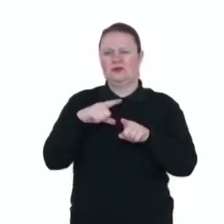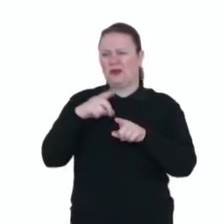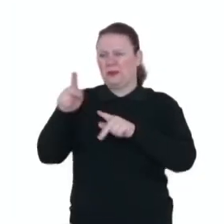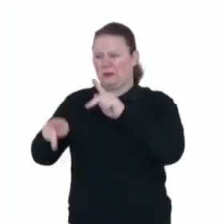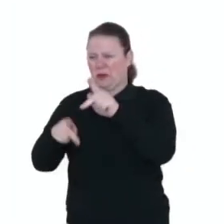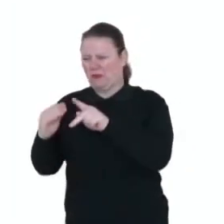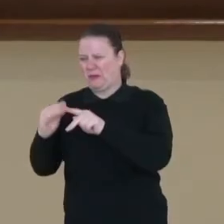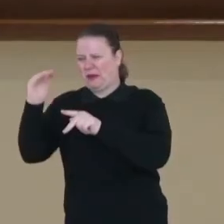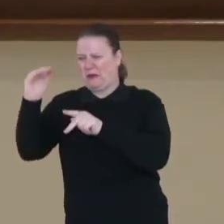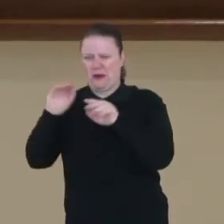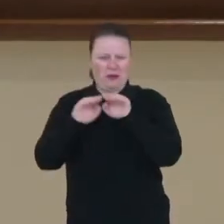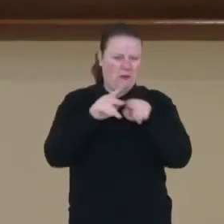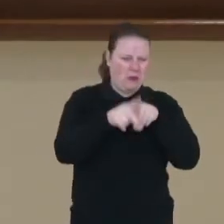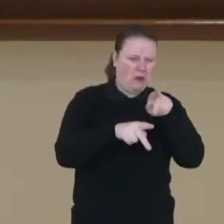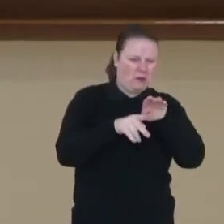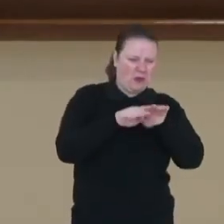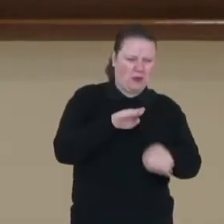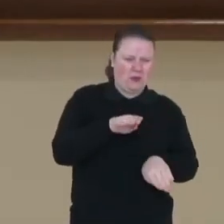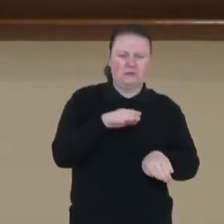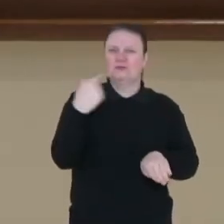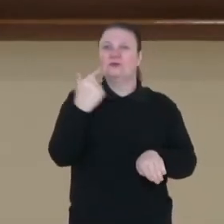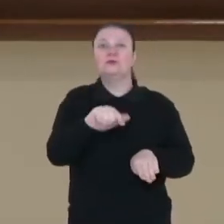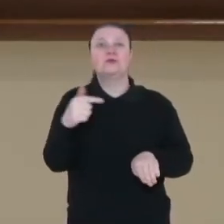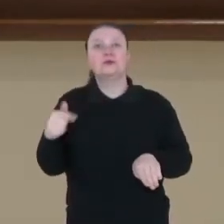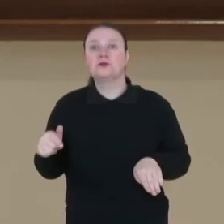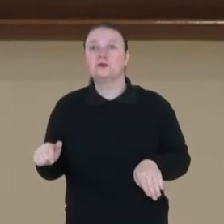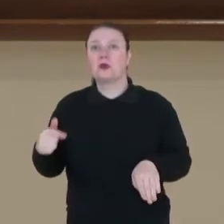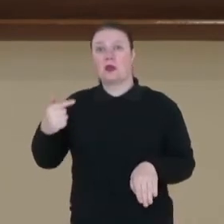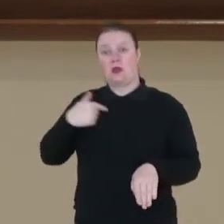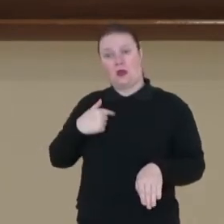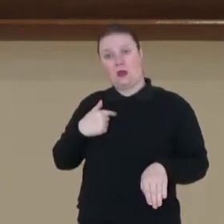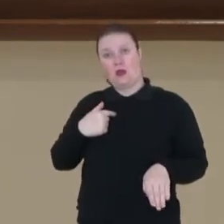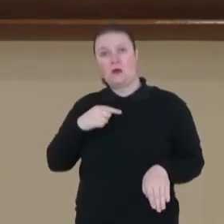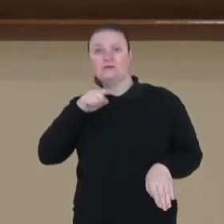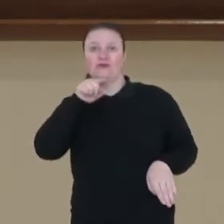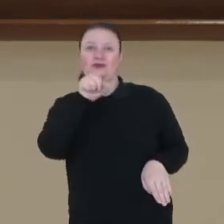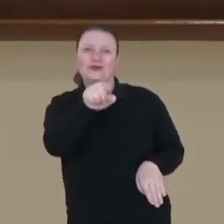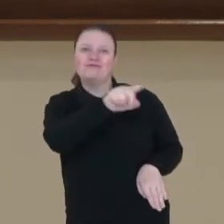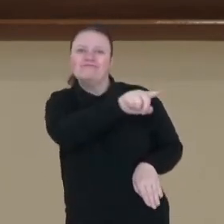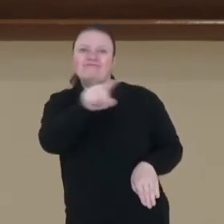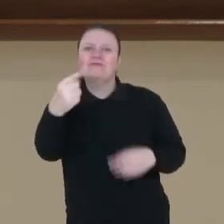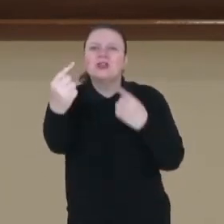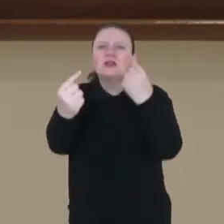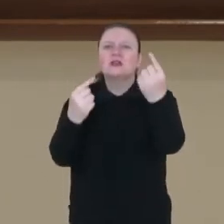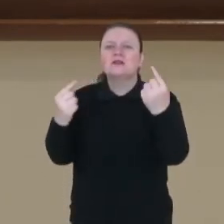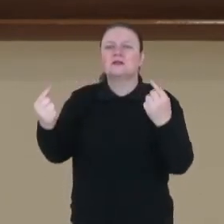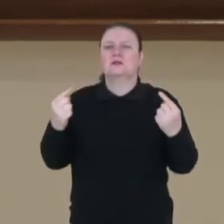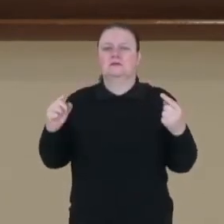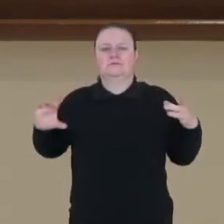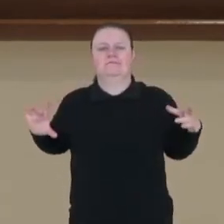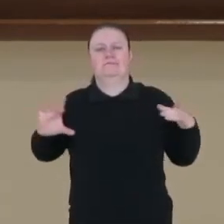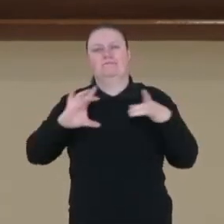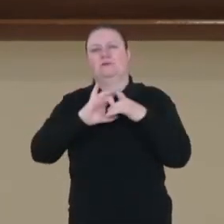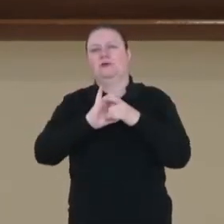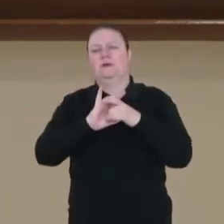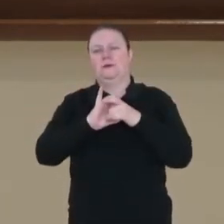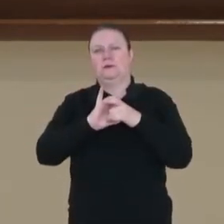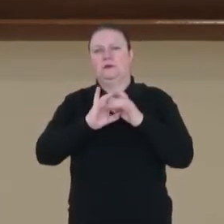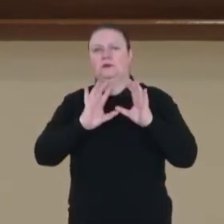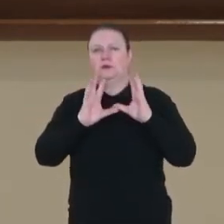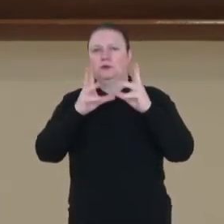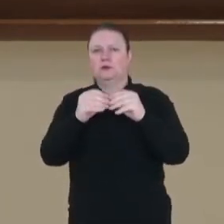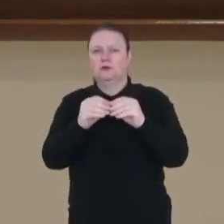outro. Essa raça humana é a qual eu pertenço, a qual vocês pertencem. E todos, num